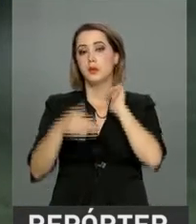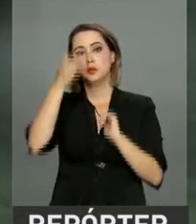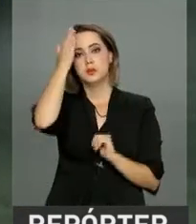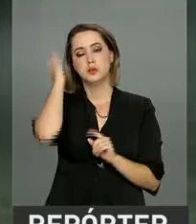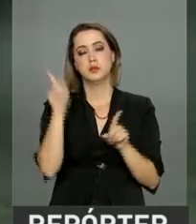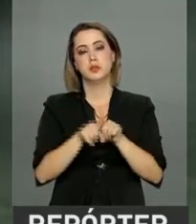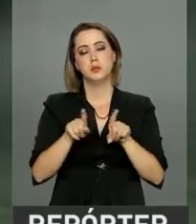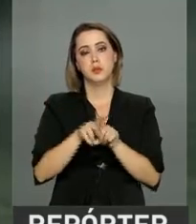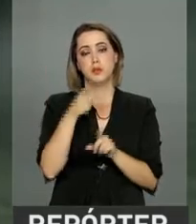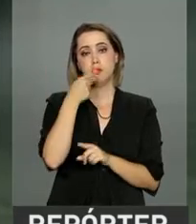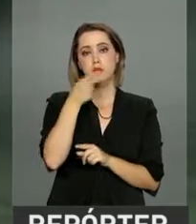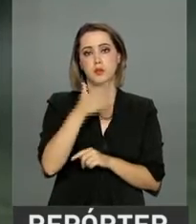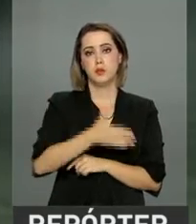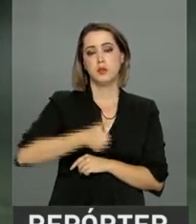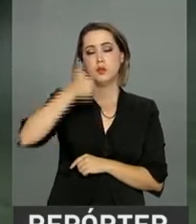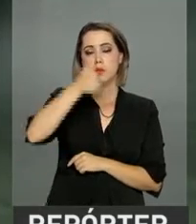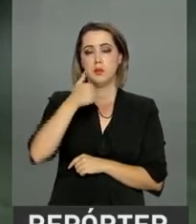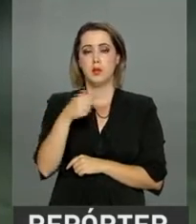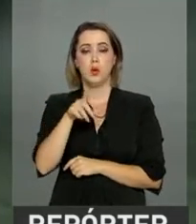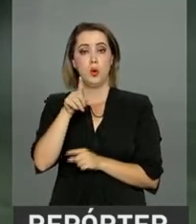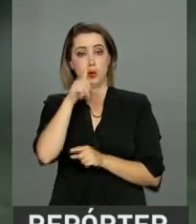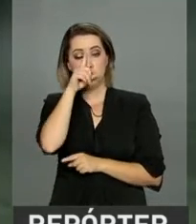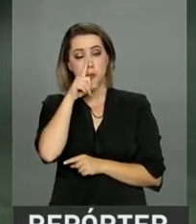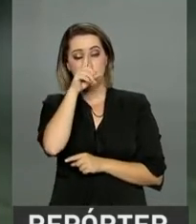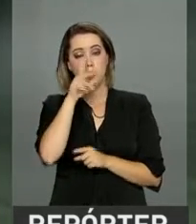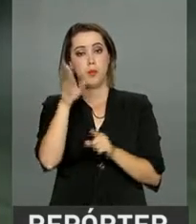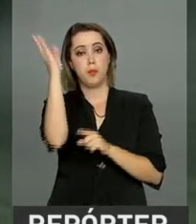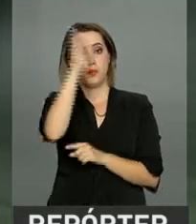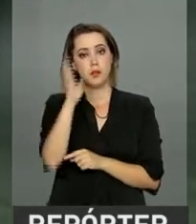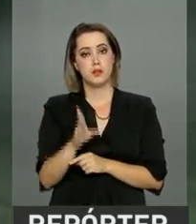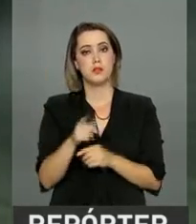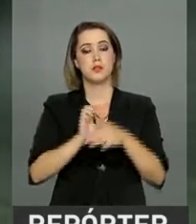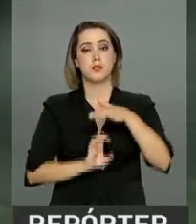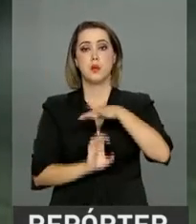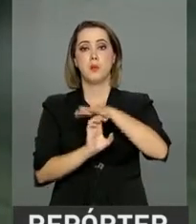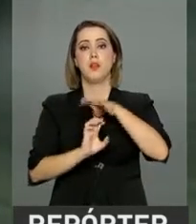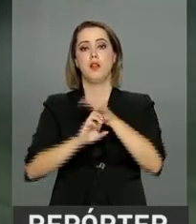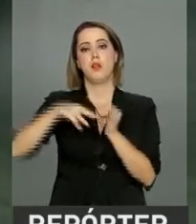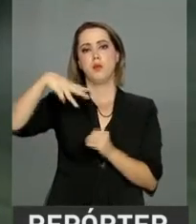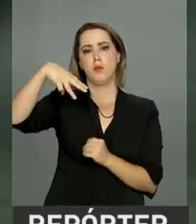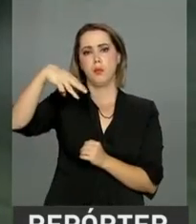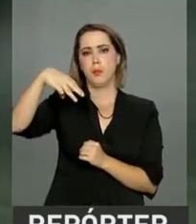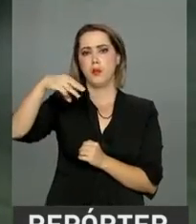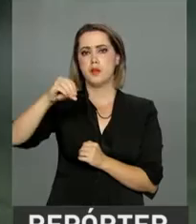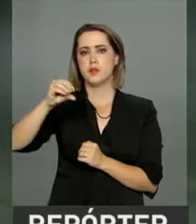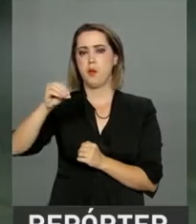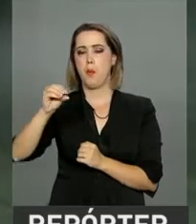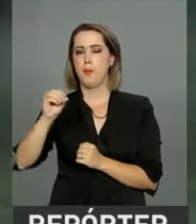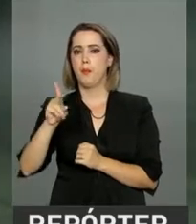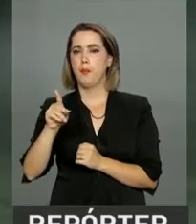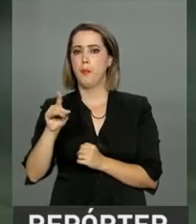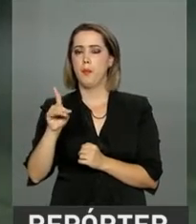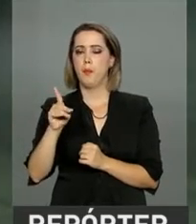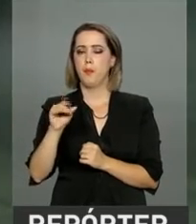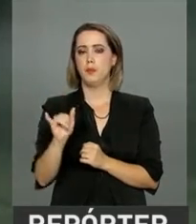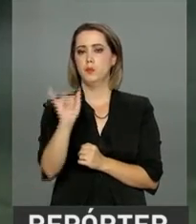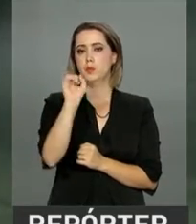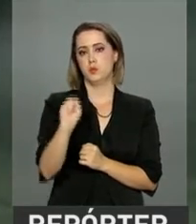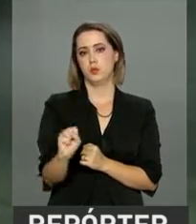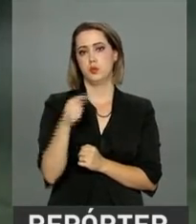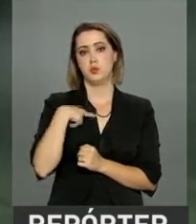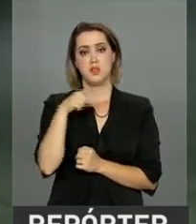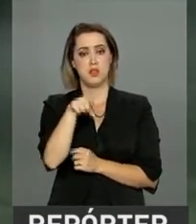de risco do brasil feita pela agência de classificação internacional mude a nota é um indicador interna o canal usado por investidores